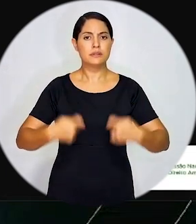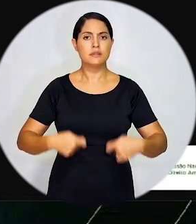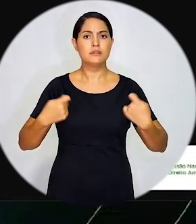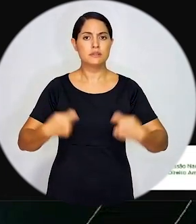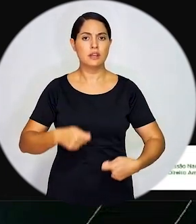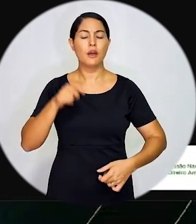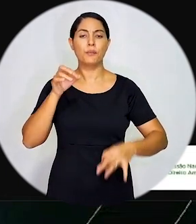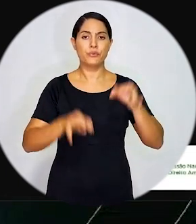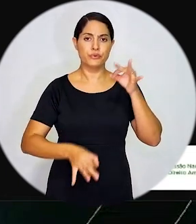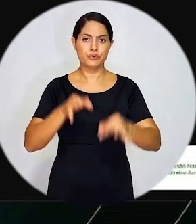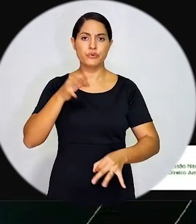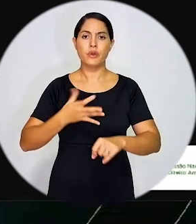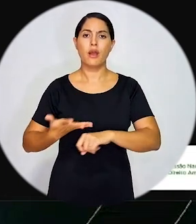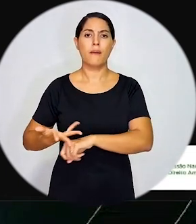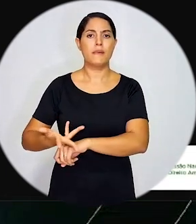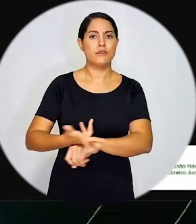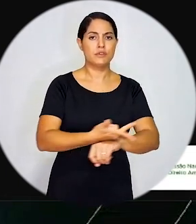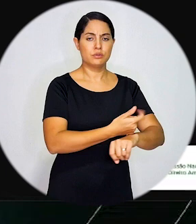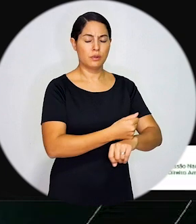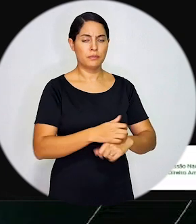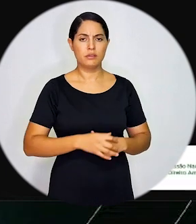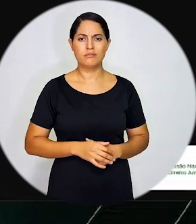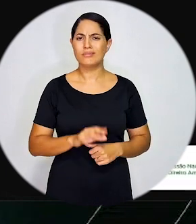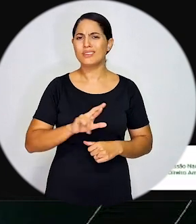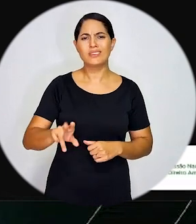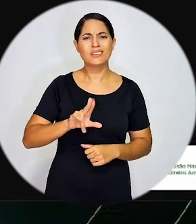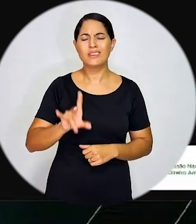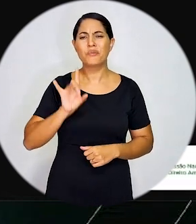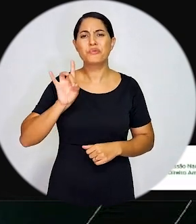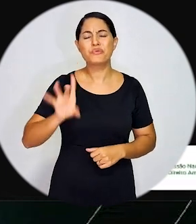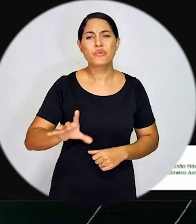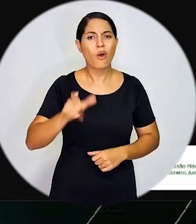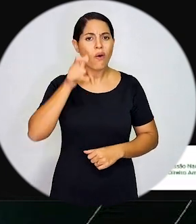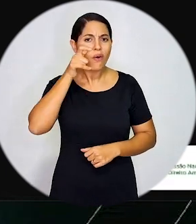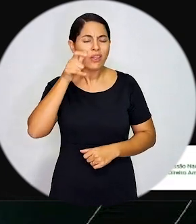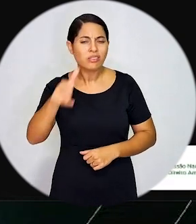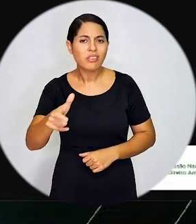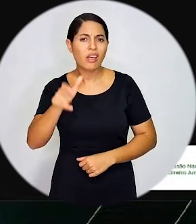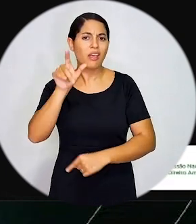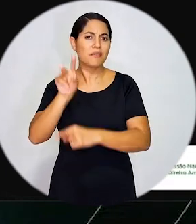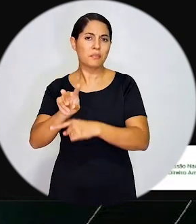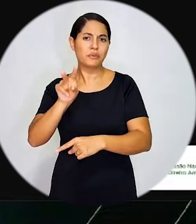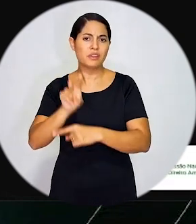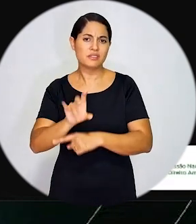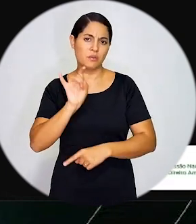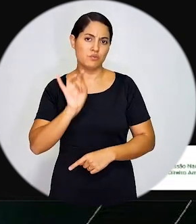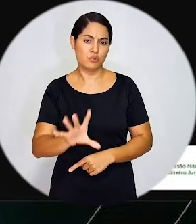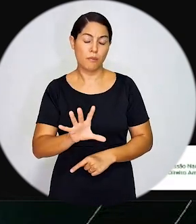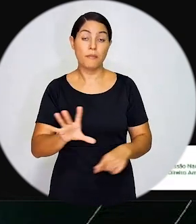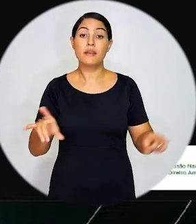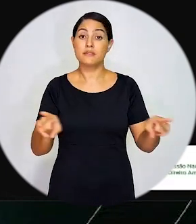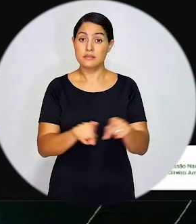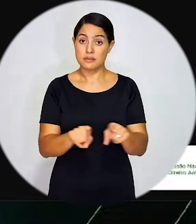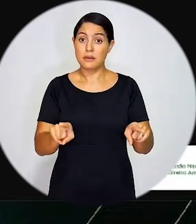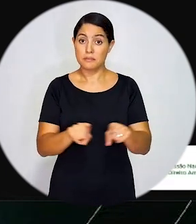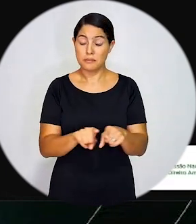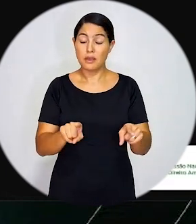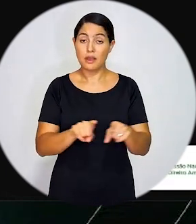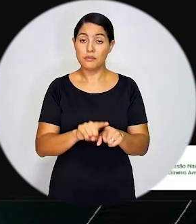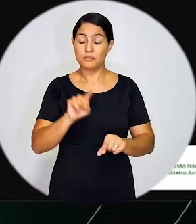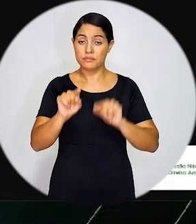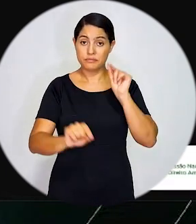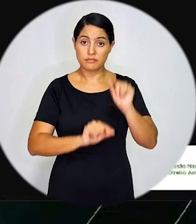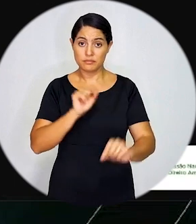pelo aperfeiçoamento da ordem jurídica, não apenas para resguardar os seus interesses e de seus